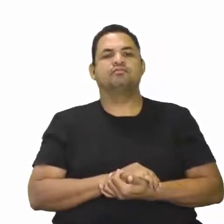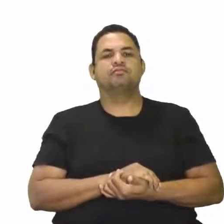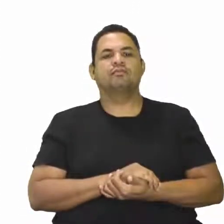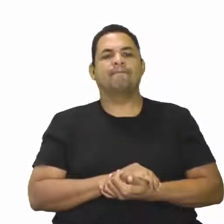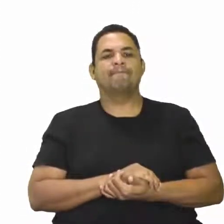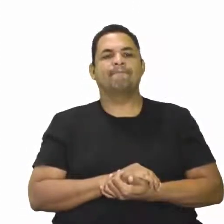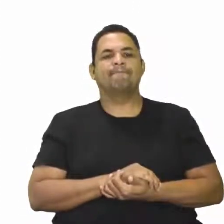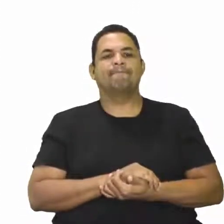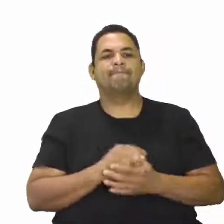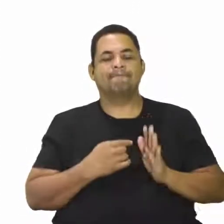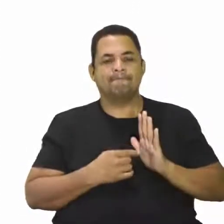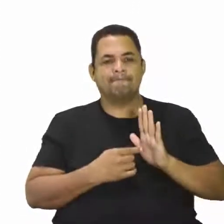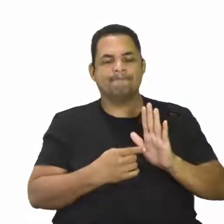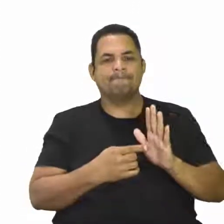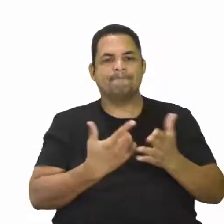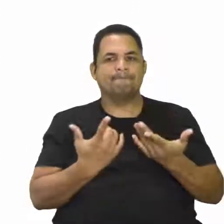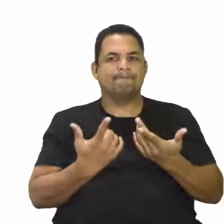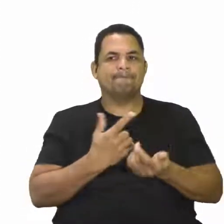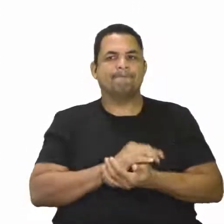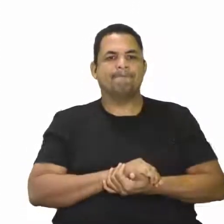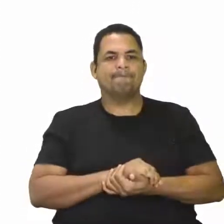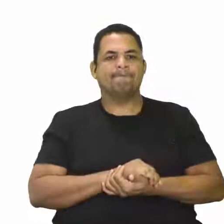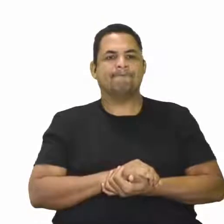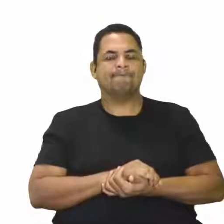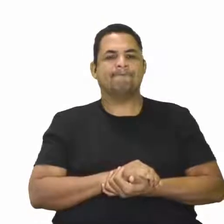está demonstrando algo, não é?